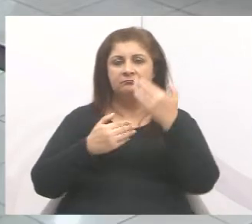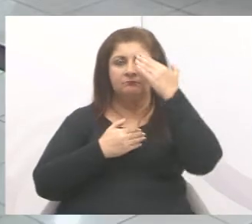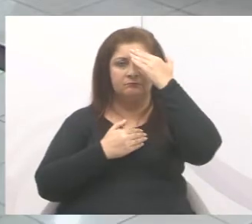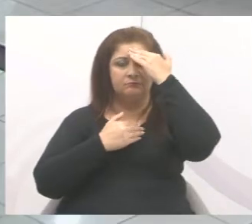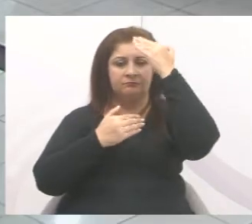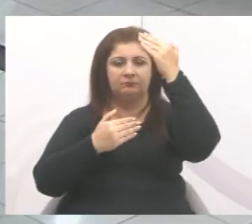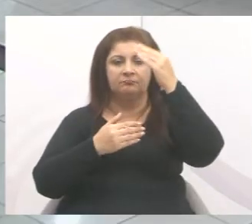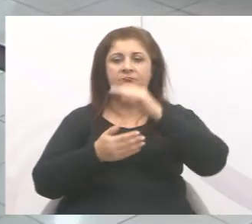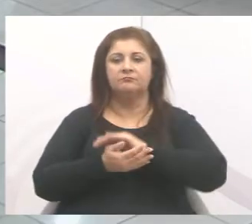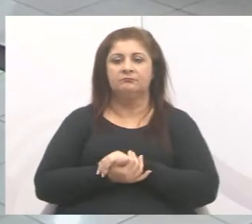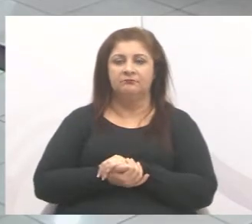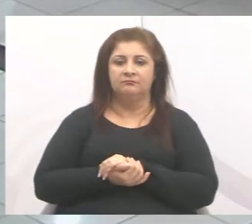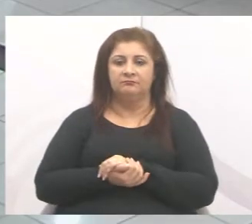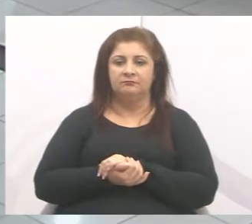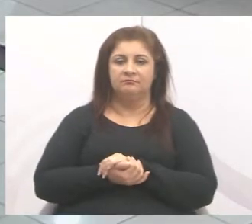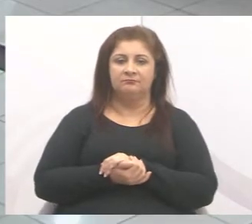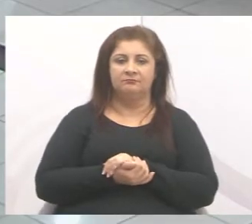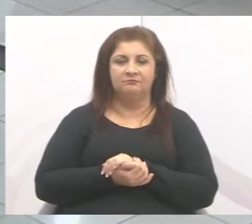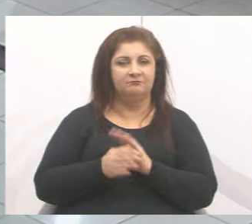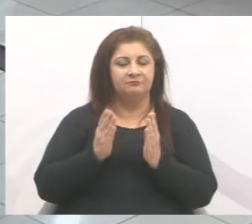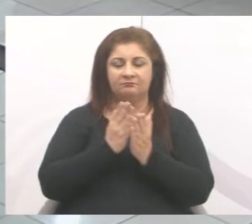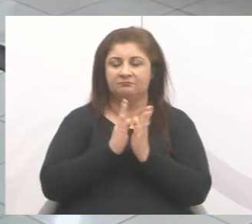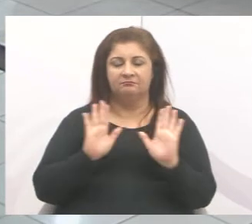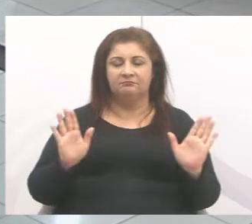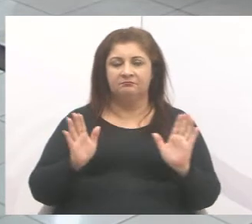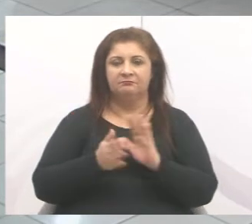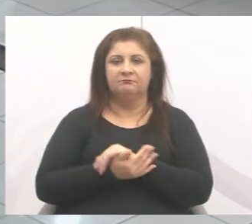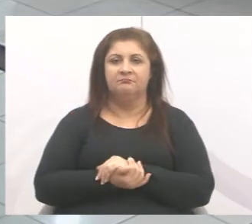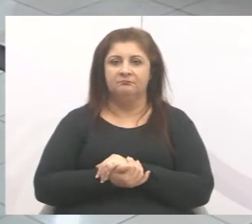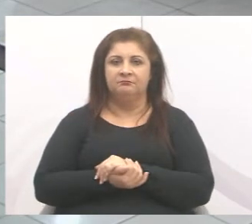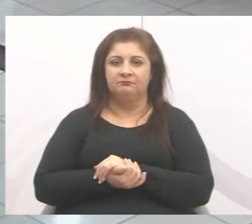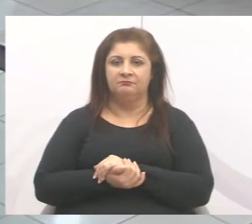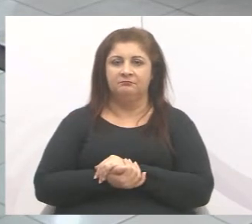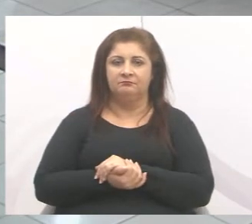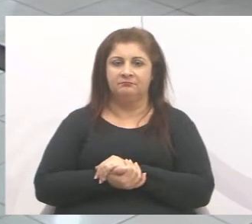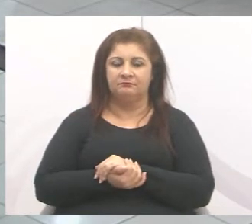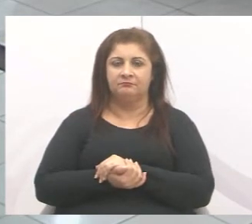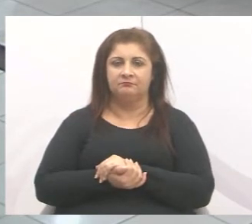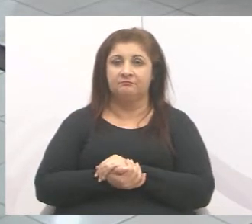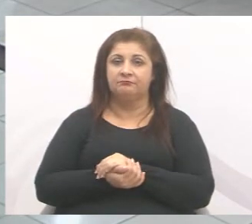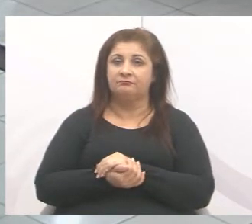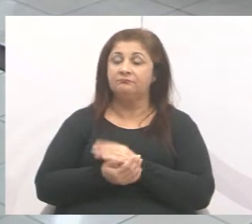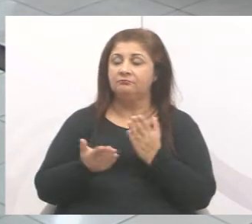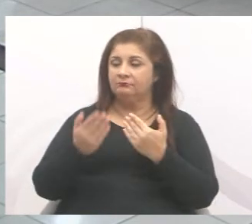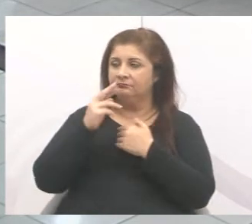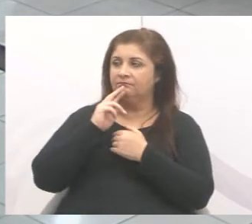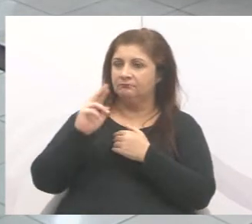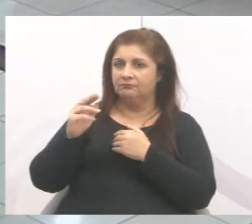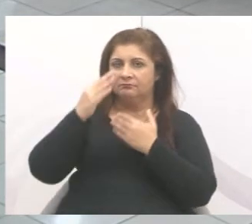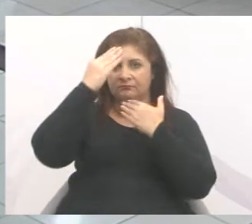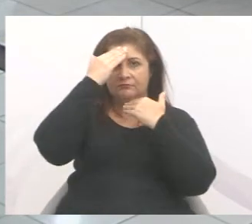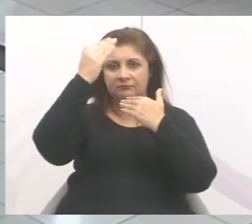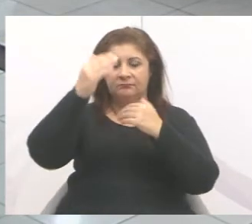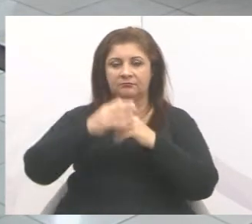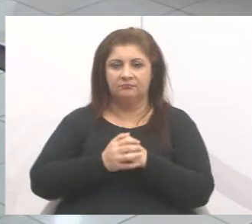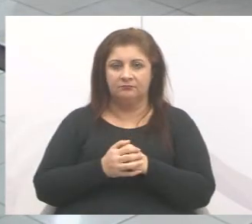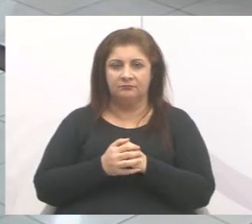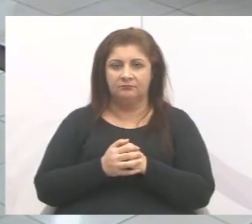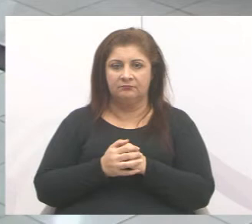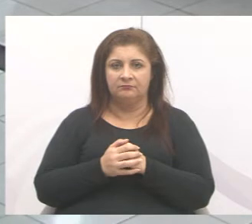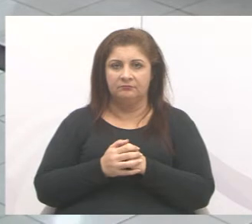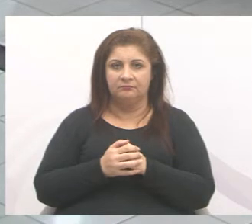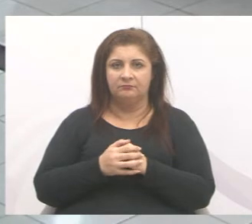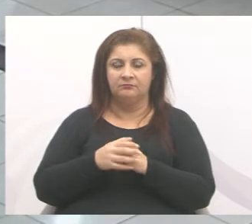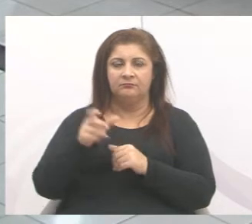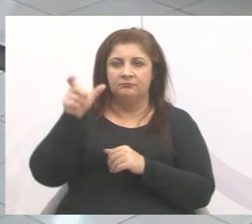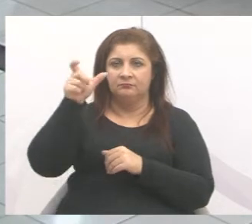obrigado já antecipadamente. Hoje é só essa a minha participação. Eu agradeço, Luiz Flávio. O prefeito já tem, inclusive,